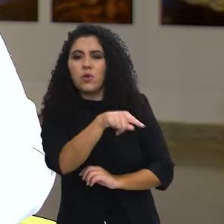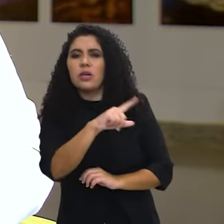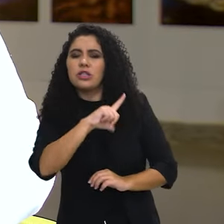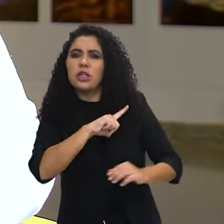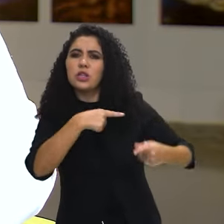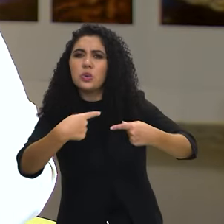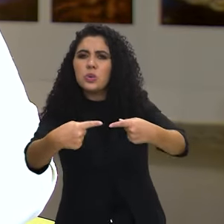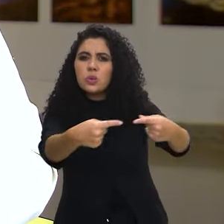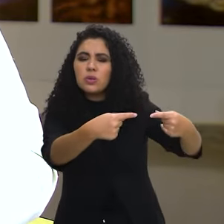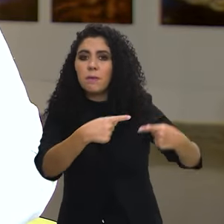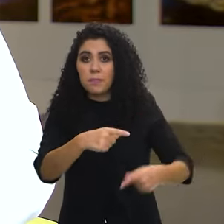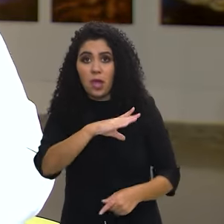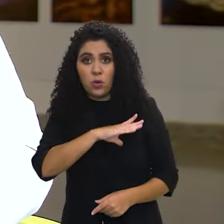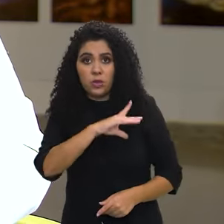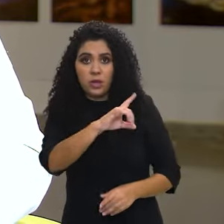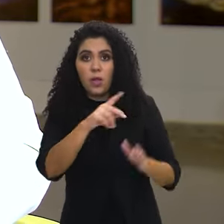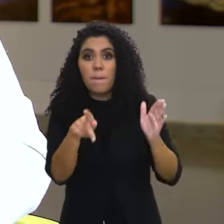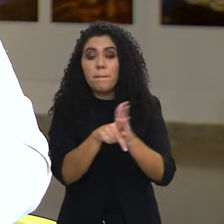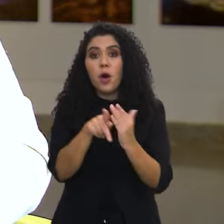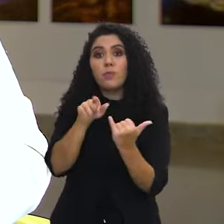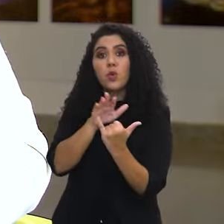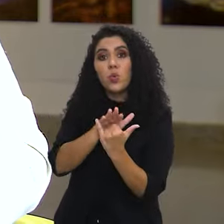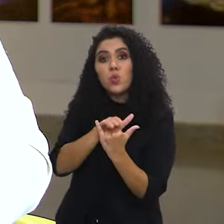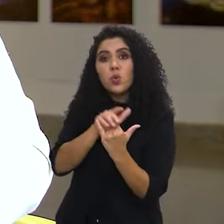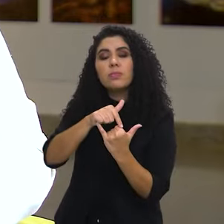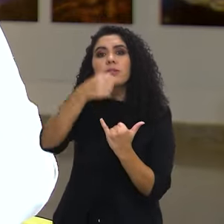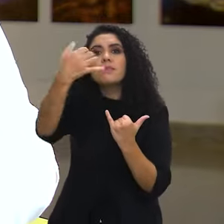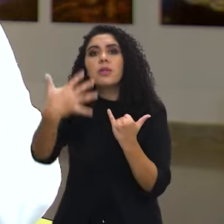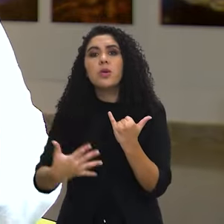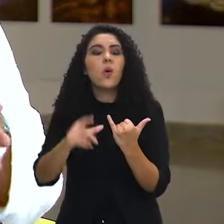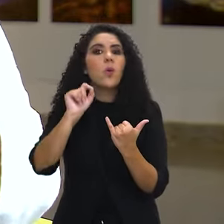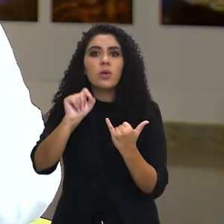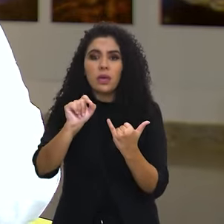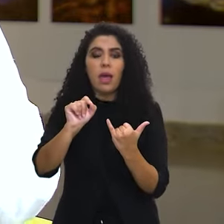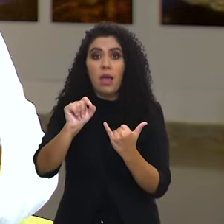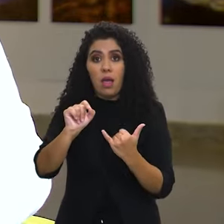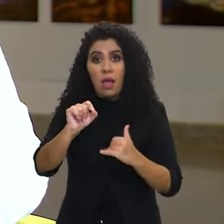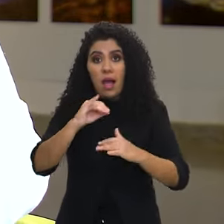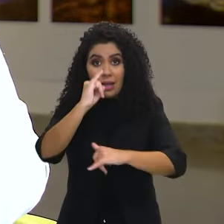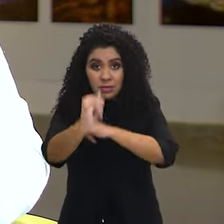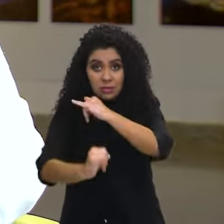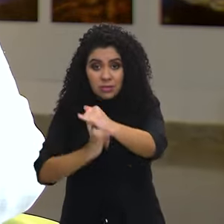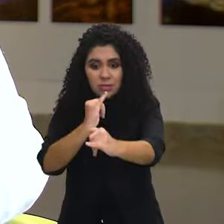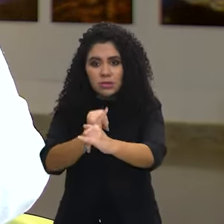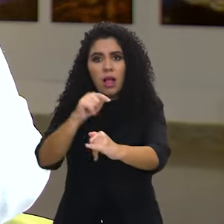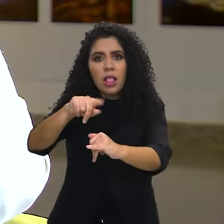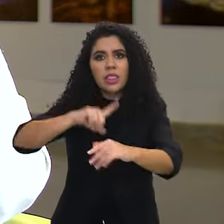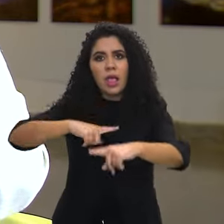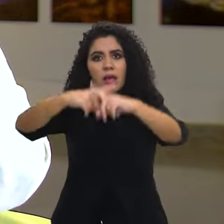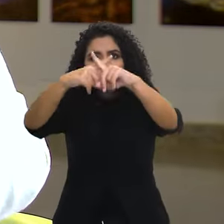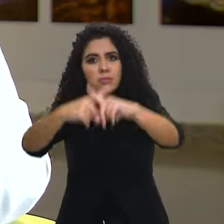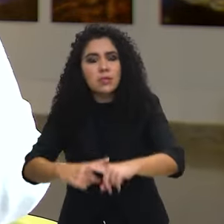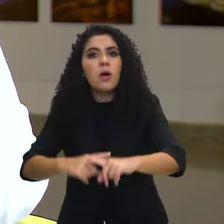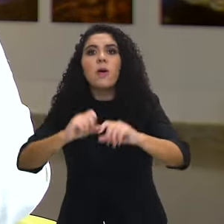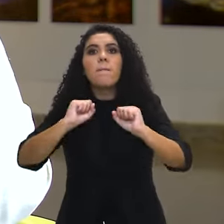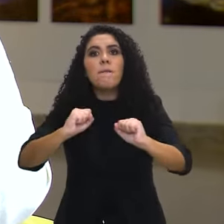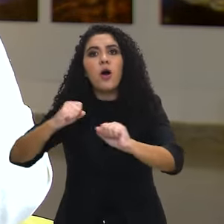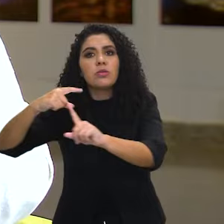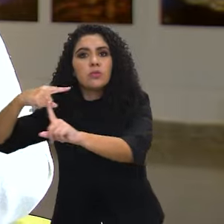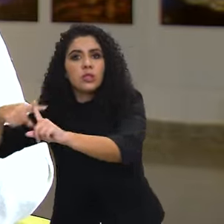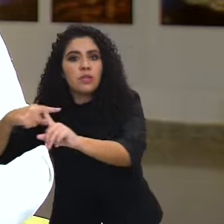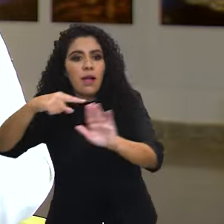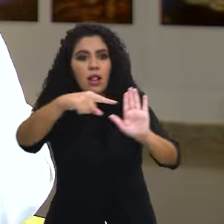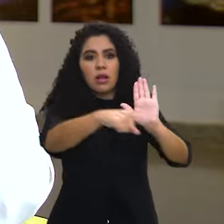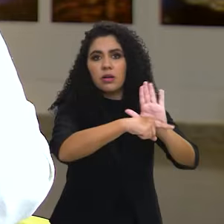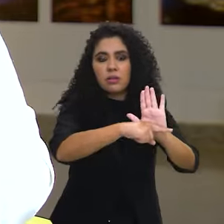a a coordenadora do YouTube disse que a internet é um espaço que tem que ser disputado tanto pro bem quanto pro